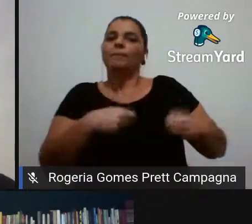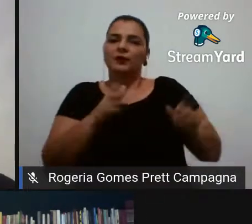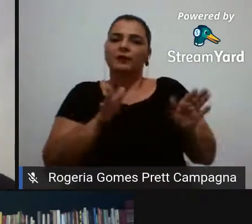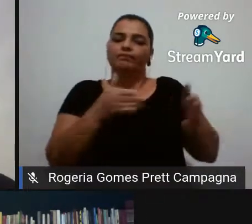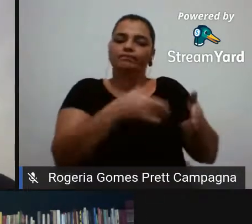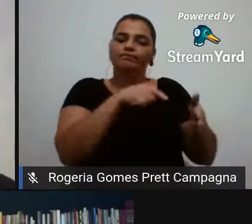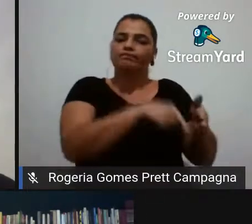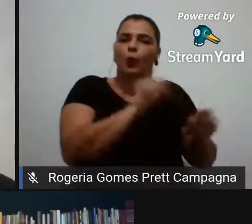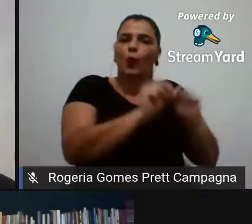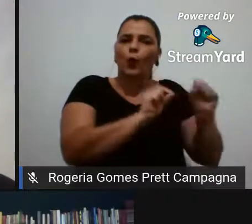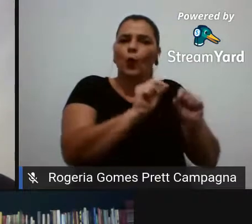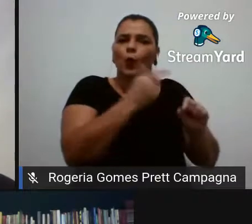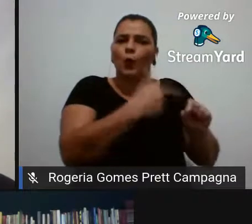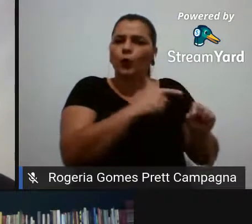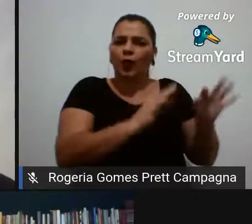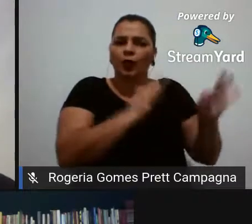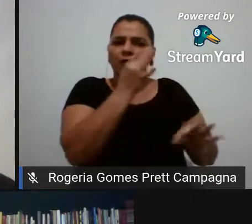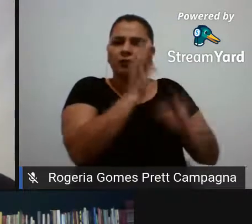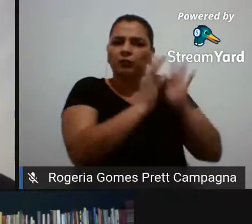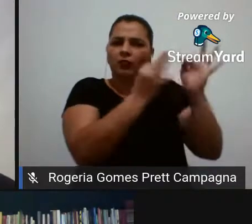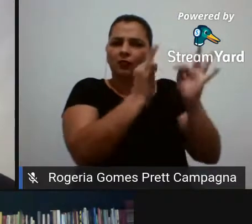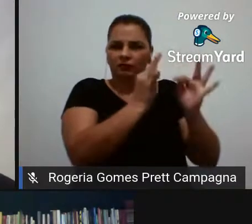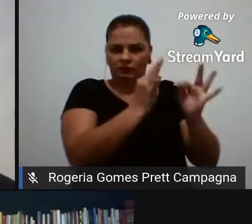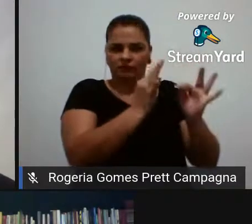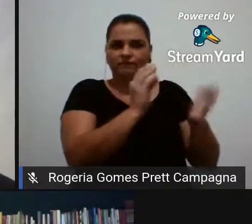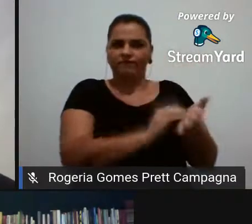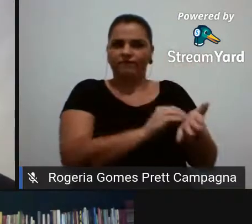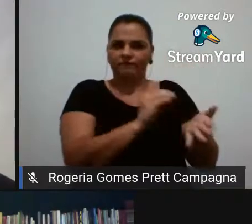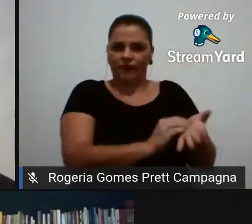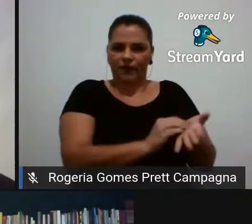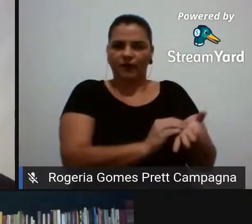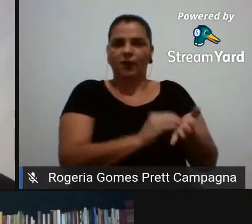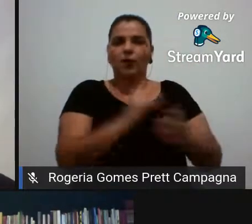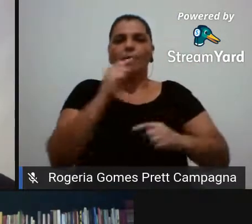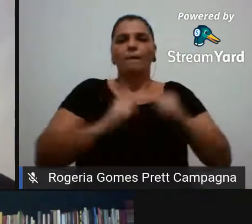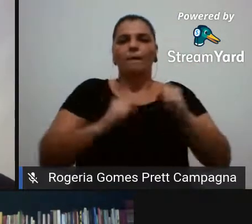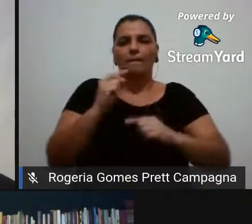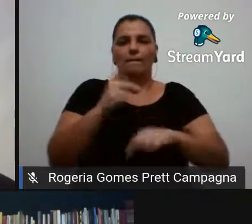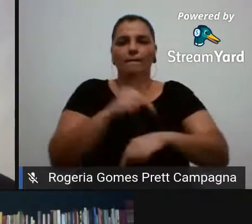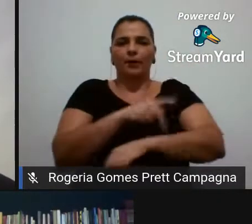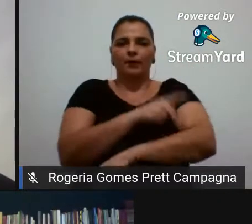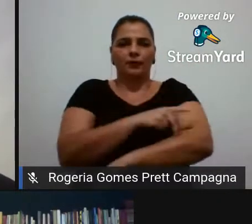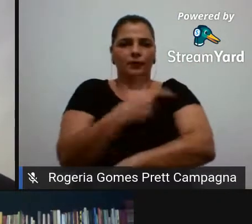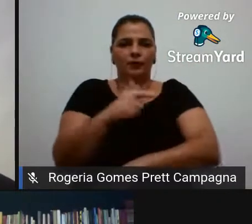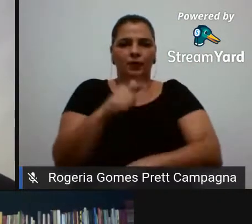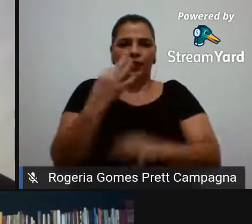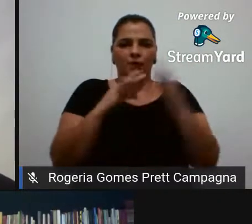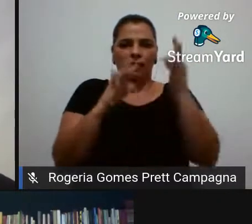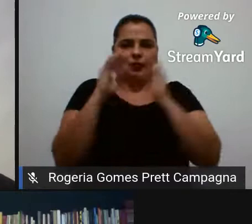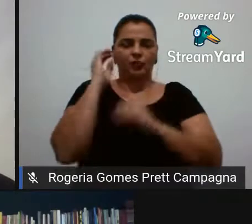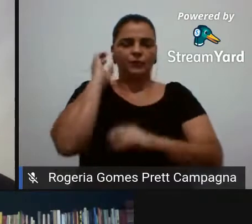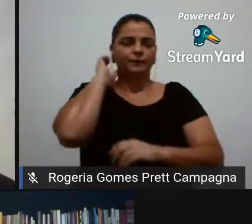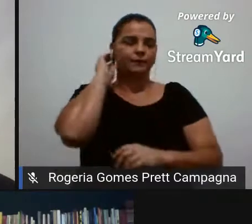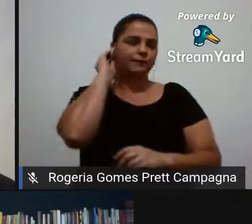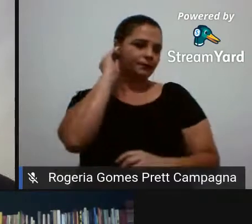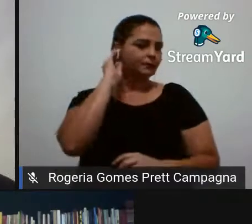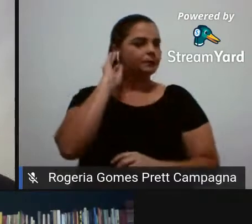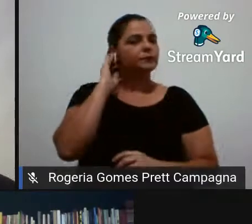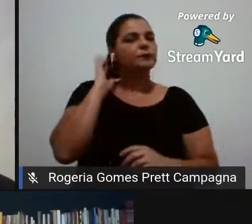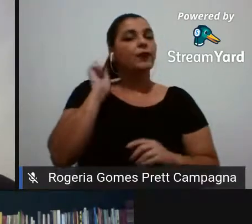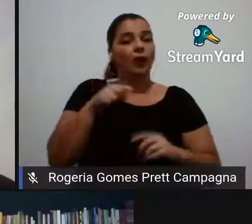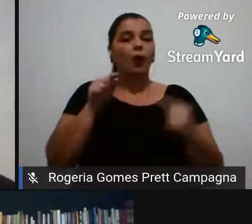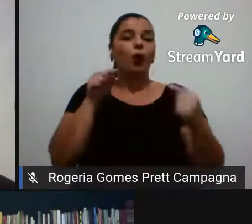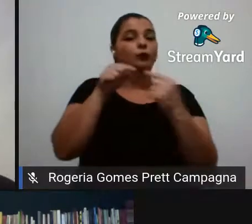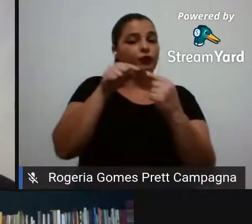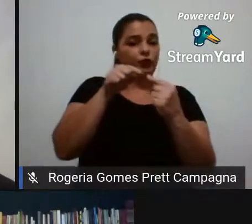soluções, em recursos, em materiais pedagógicos que não envolvam diretamente o uso de tecnologias. Então, esse é o